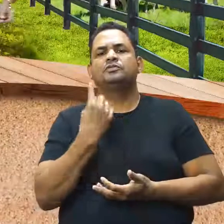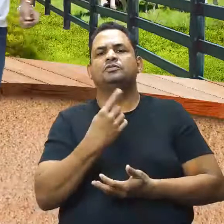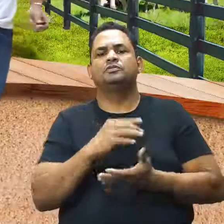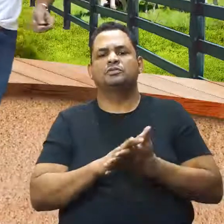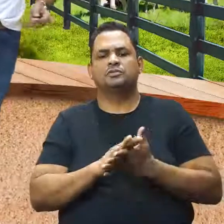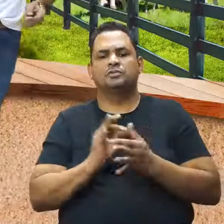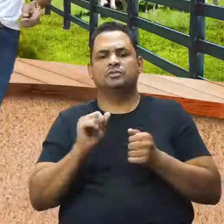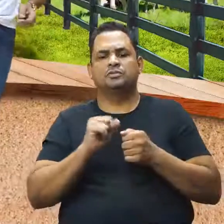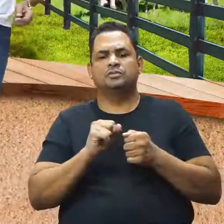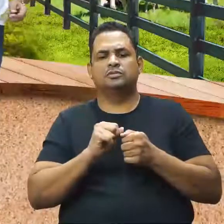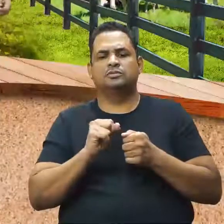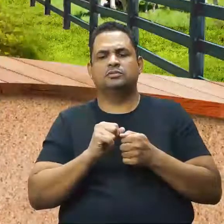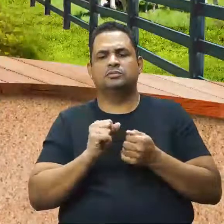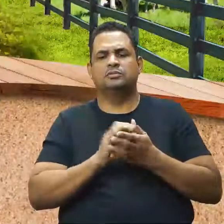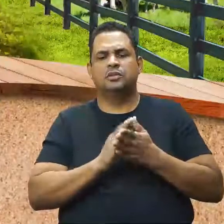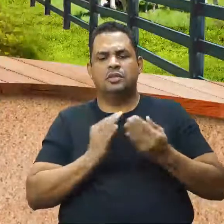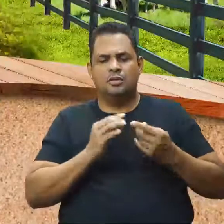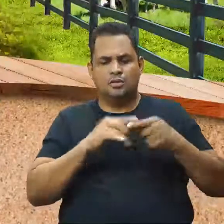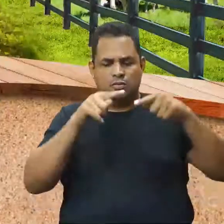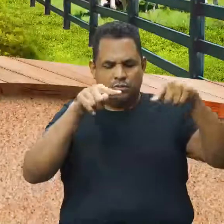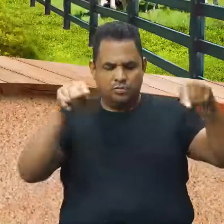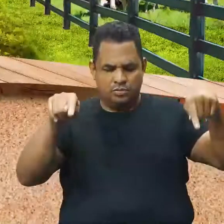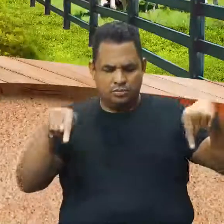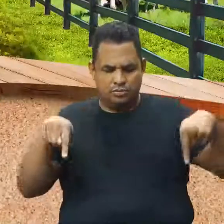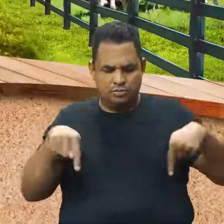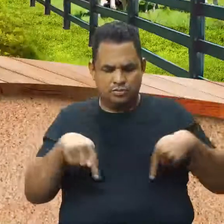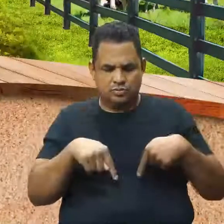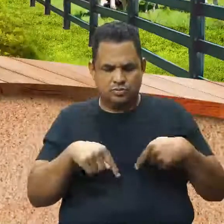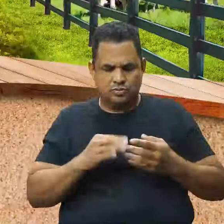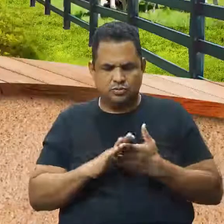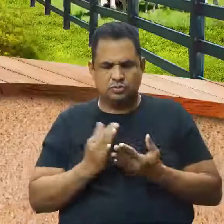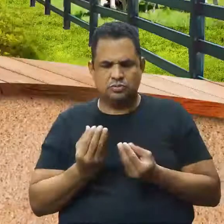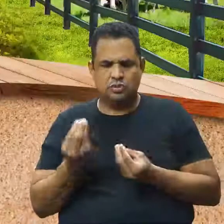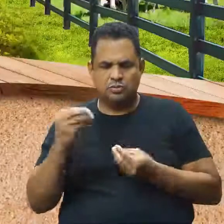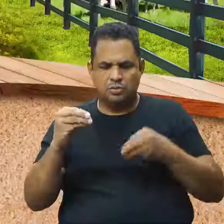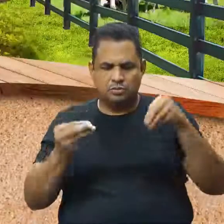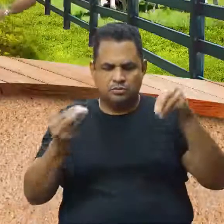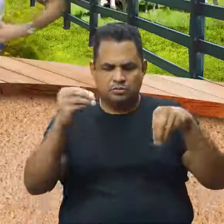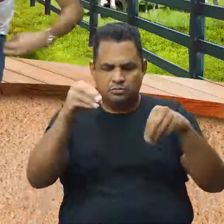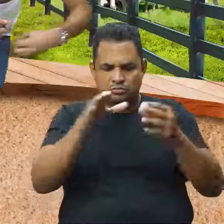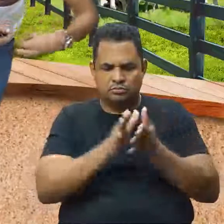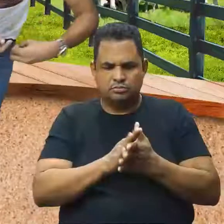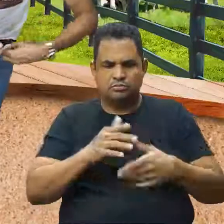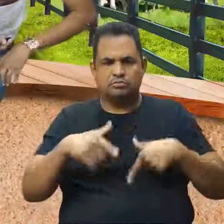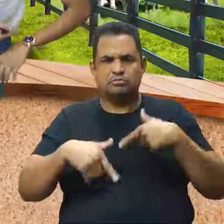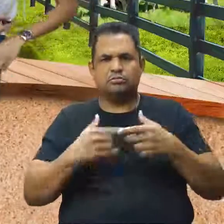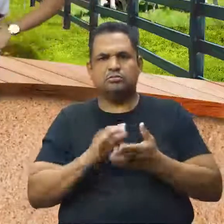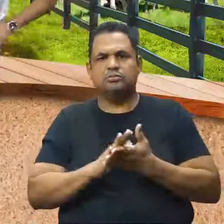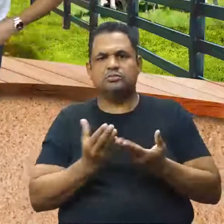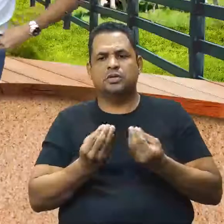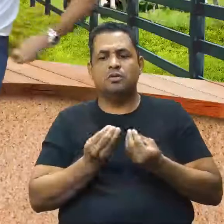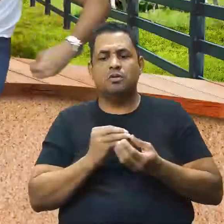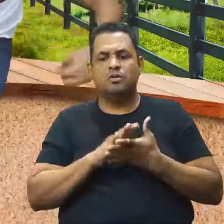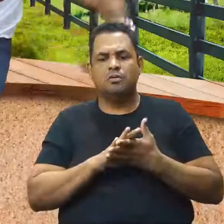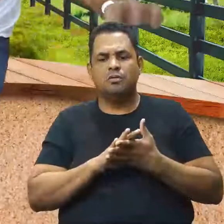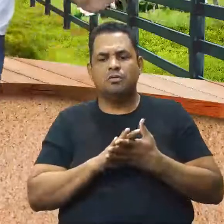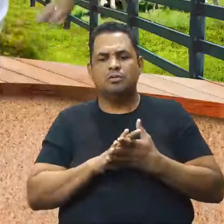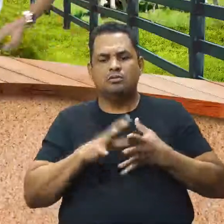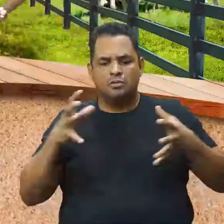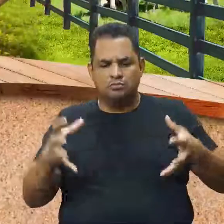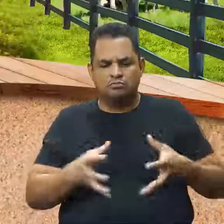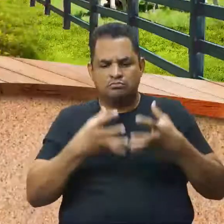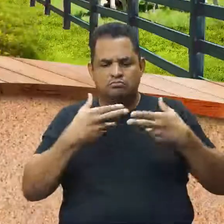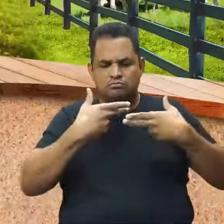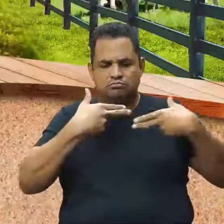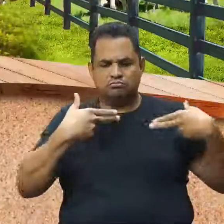da horticultura, né? O que é a horticultura, professor? Produção de hortas, né?